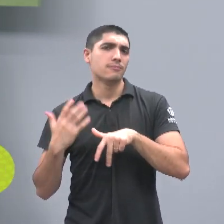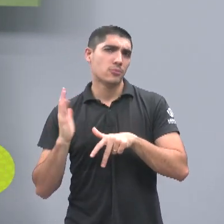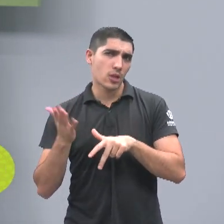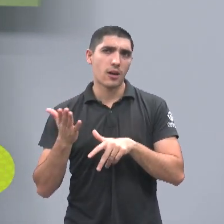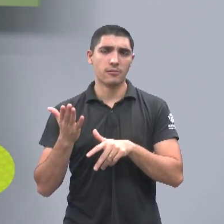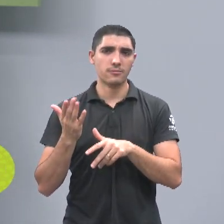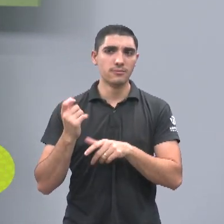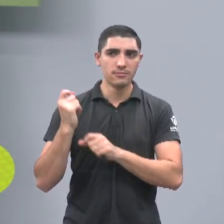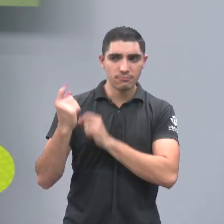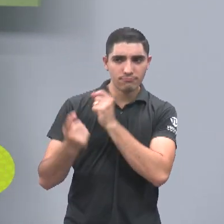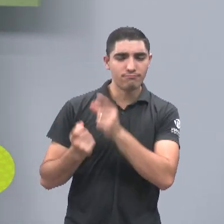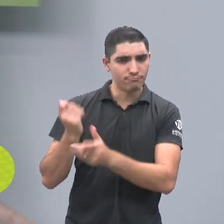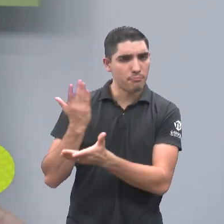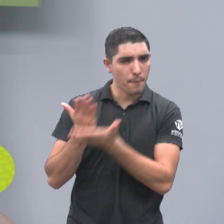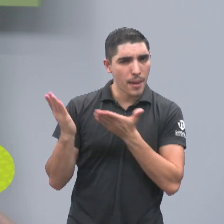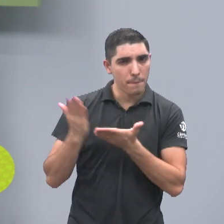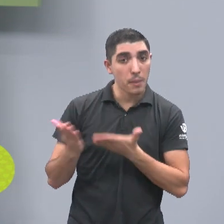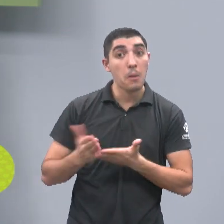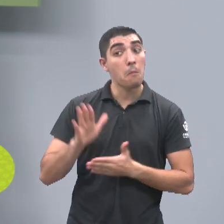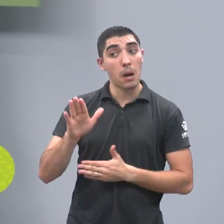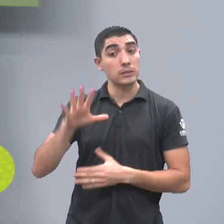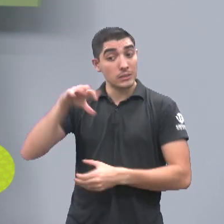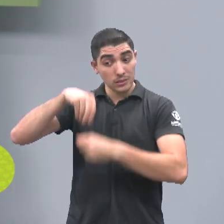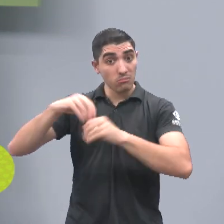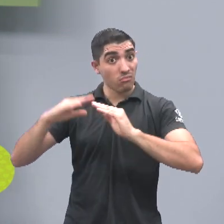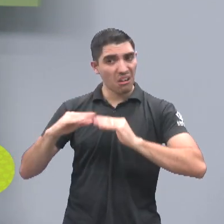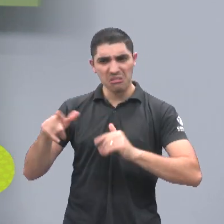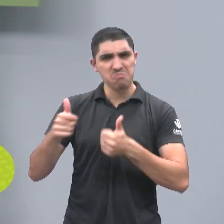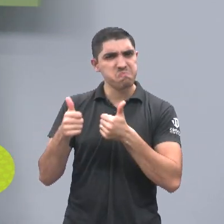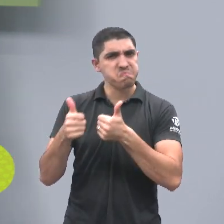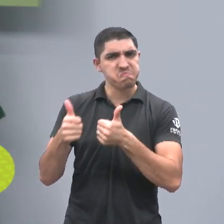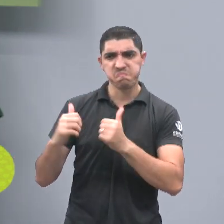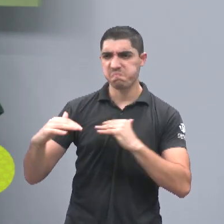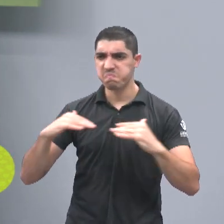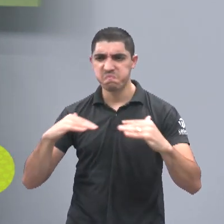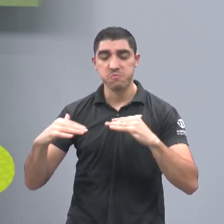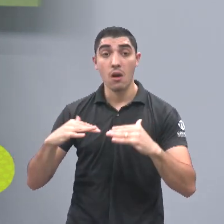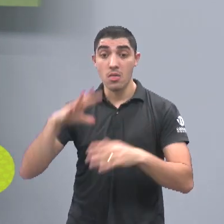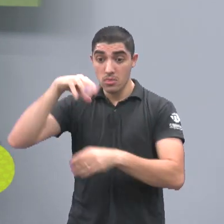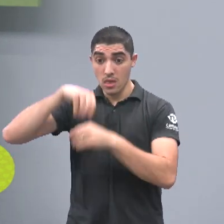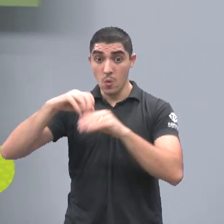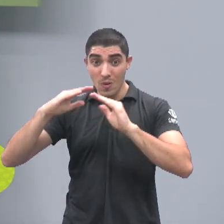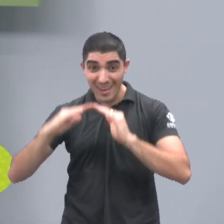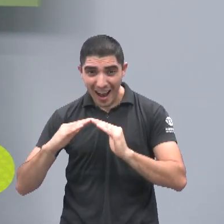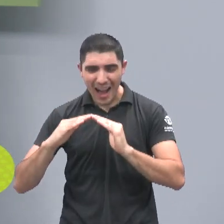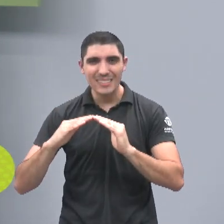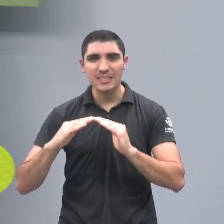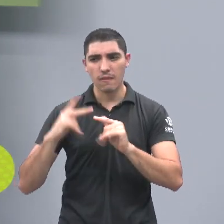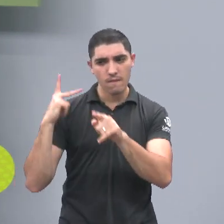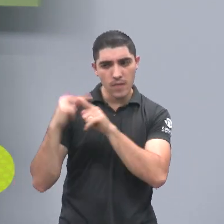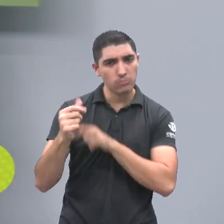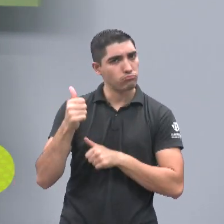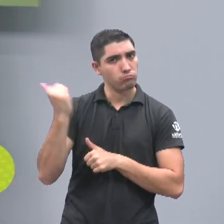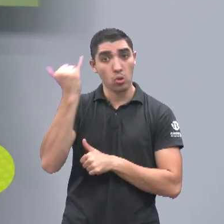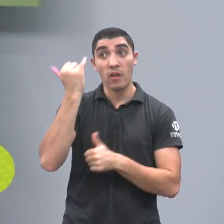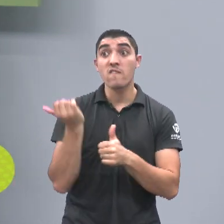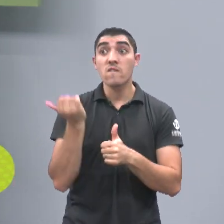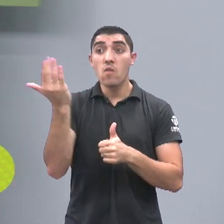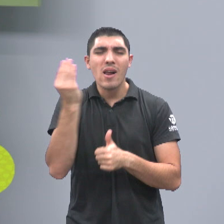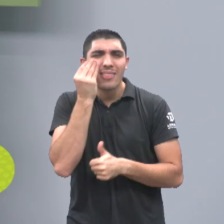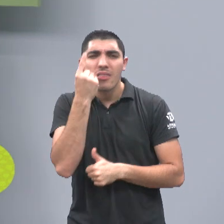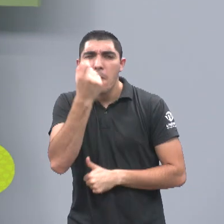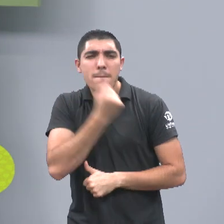o Joseense vem fazendo uma boa campanha, principalmente em casa, né? É o que a gente sempre fala, vence em casa e tenta roubar alguns pontinhos fora de casa. Até